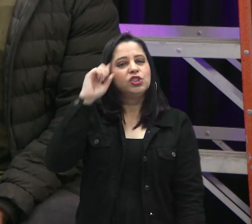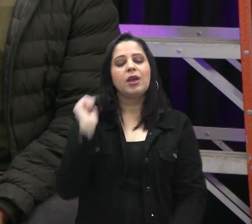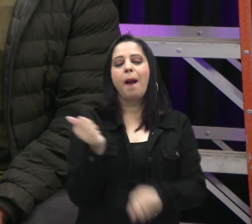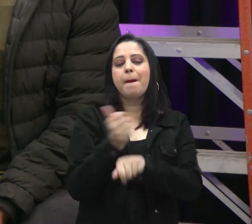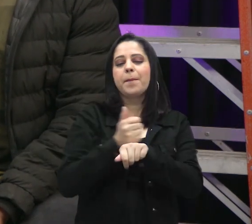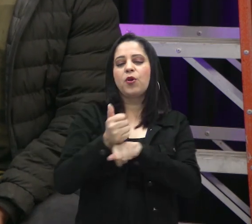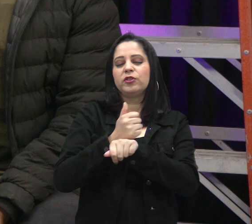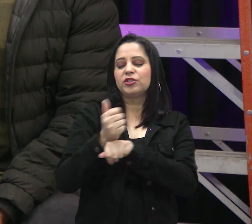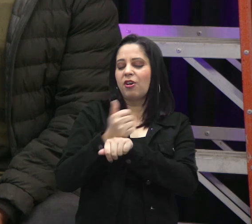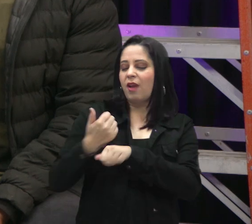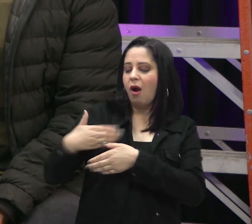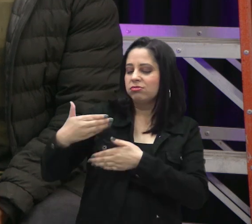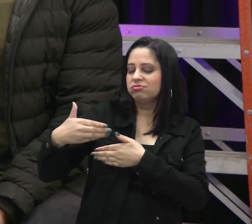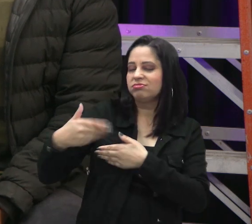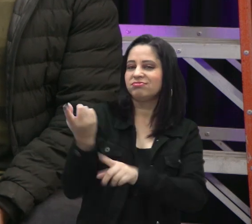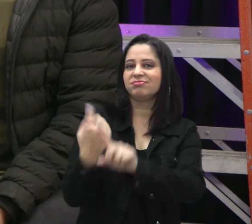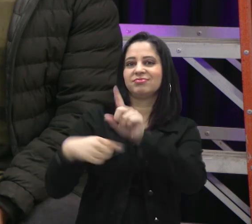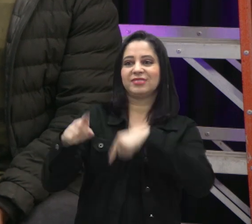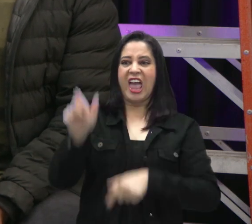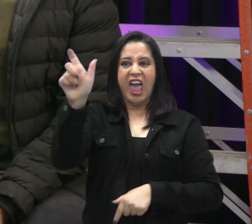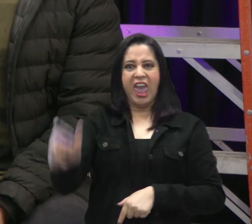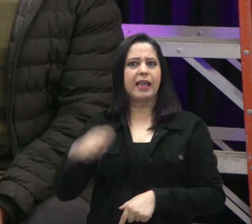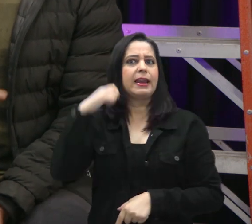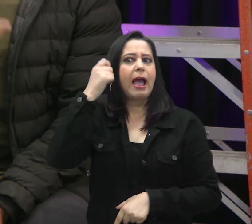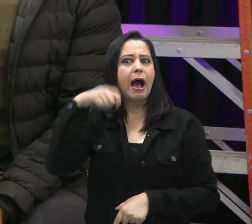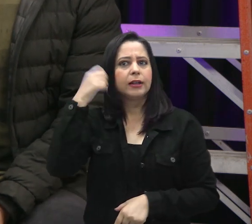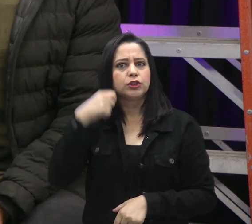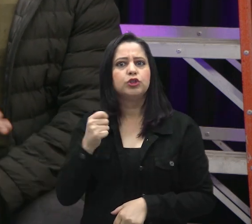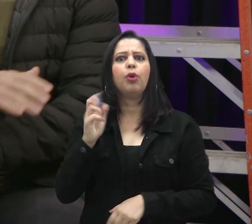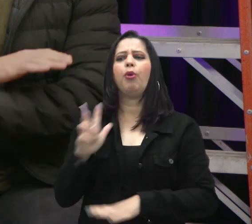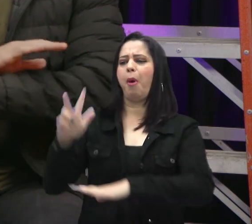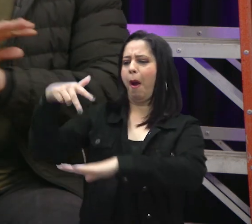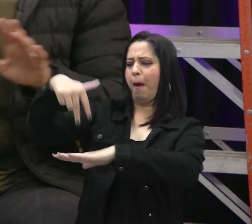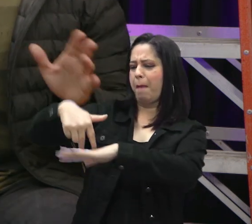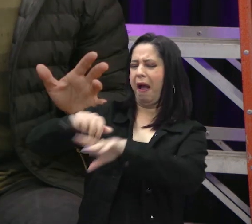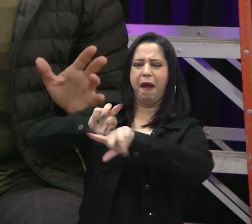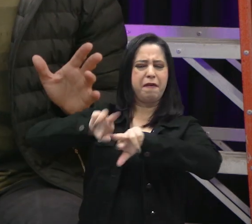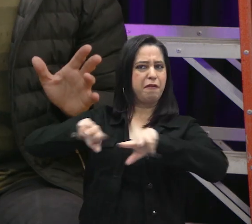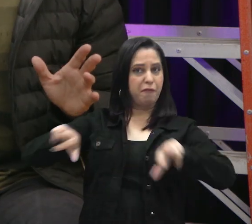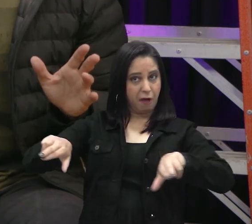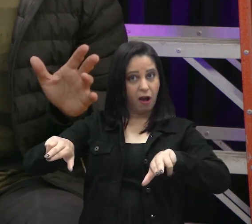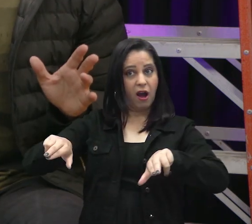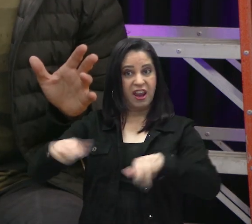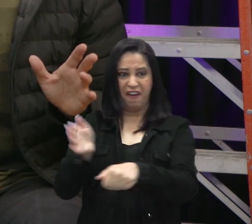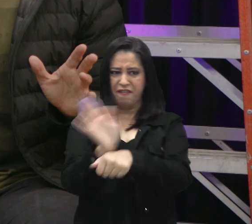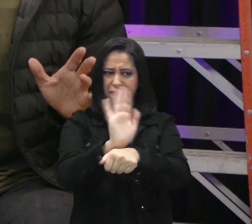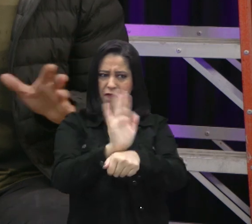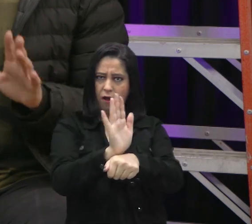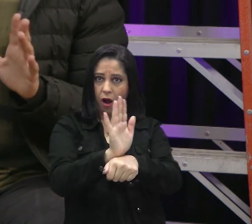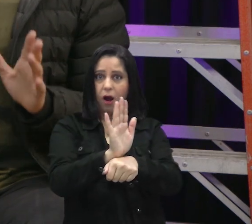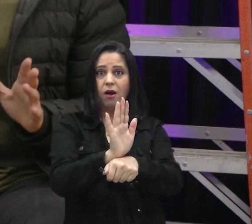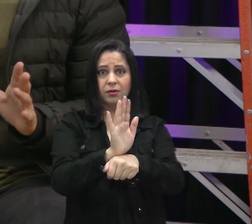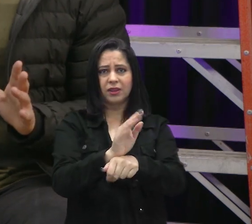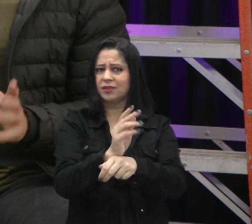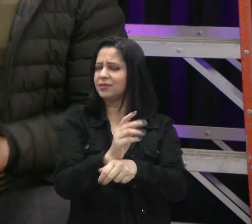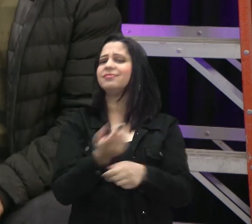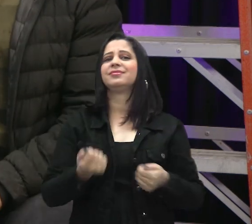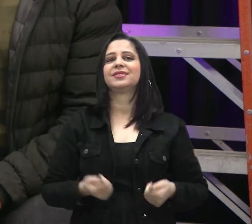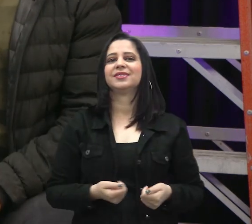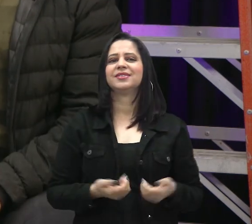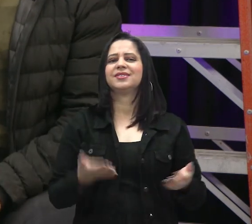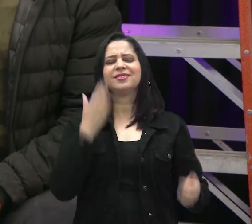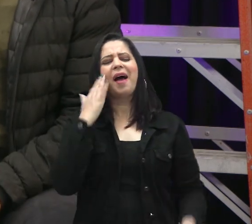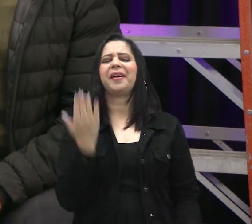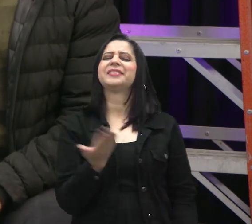carreira cheia de sucesso. É isso, ele é ator, é humorista, é apresentador, já brilhou em grandes produções do cinema nacional, fez uma porção de coisas.